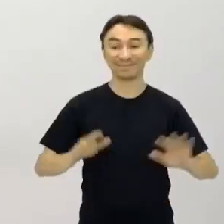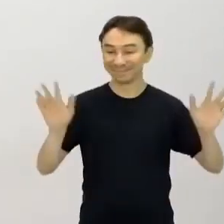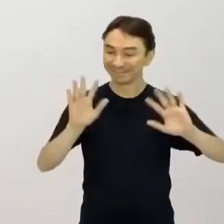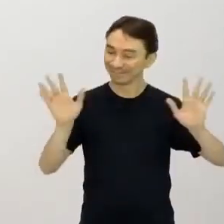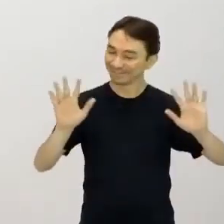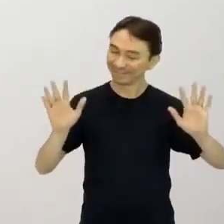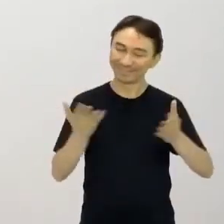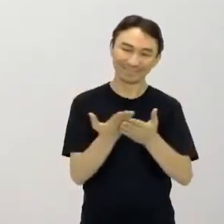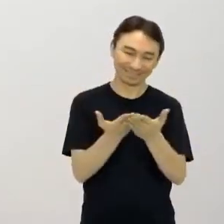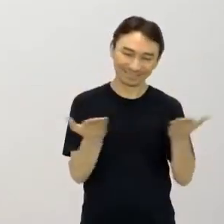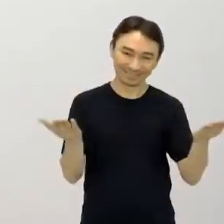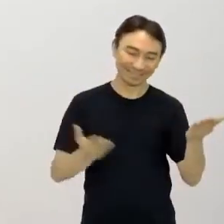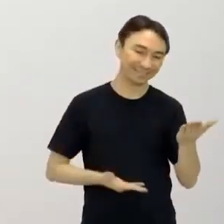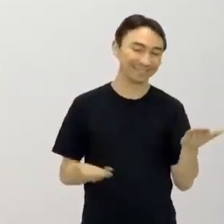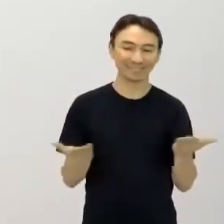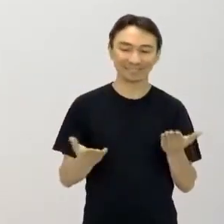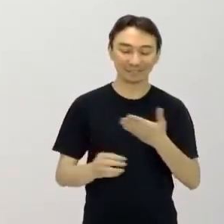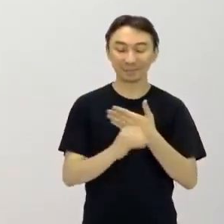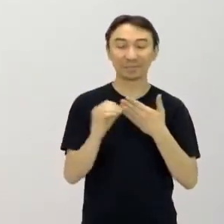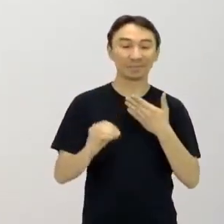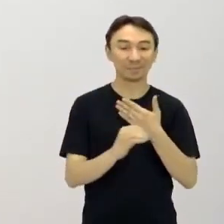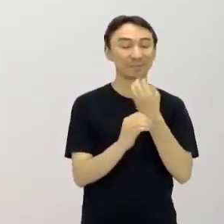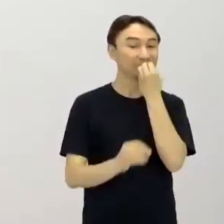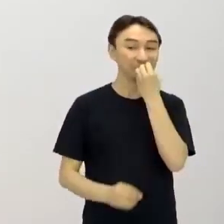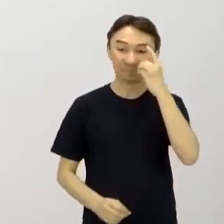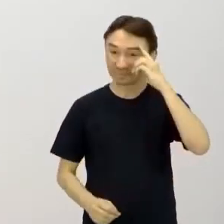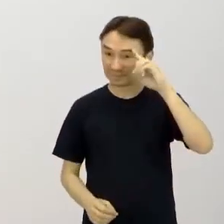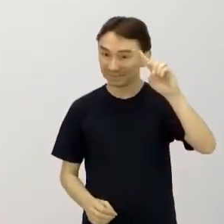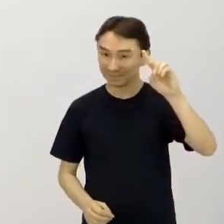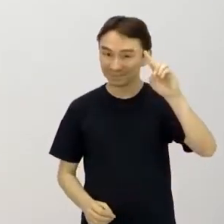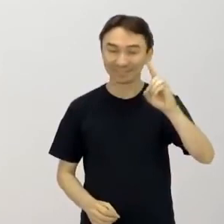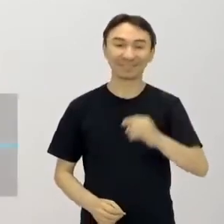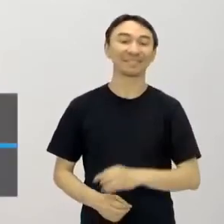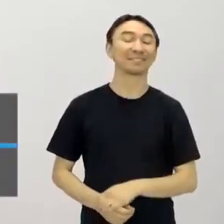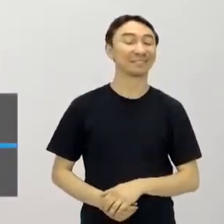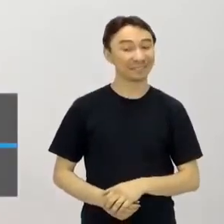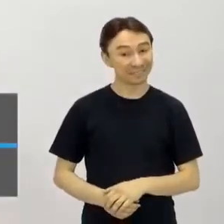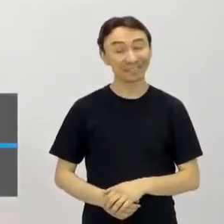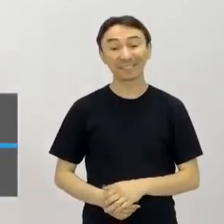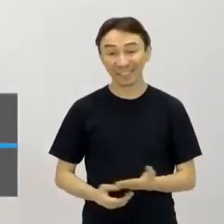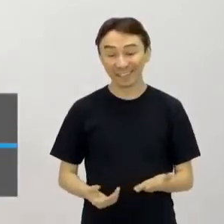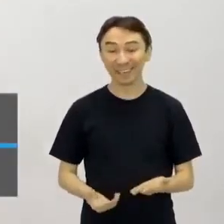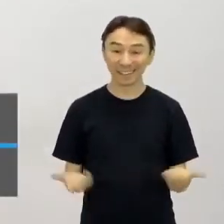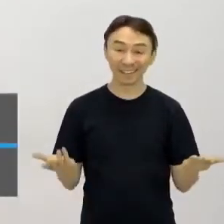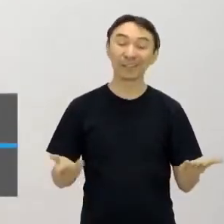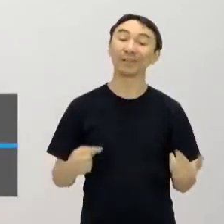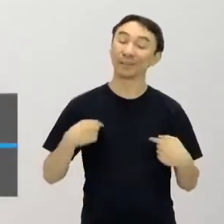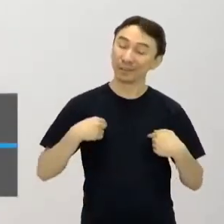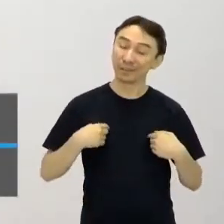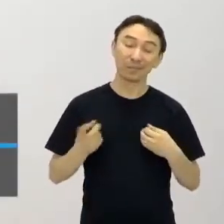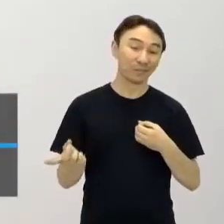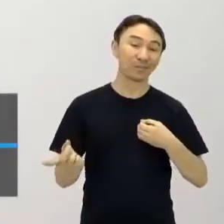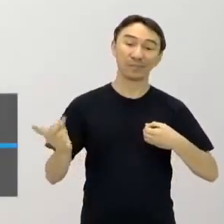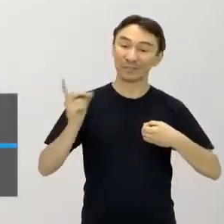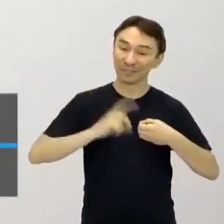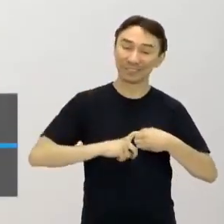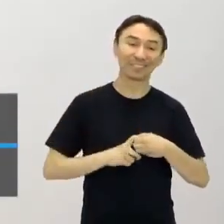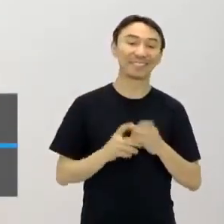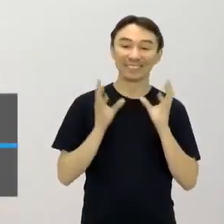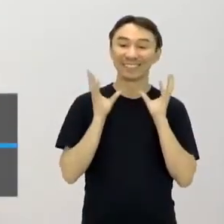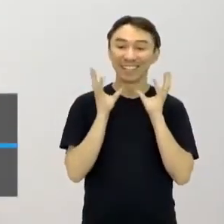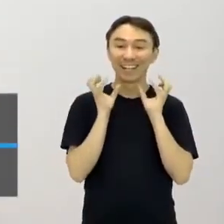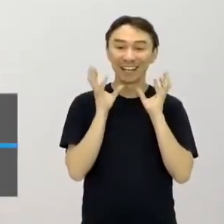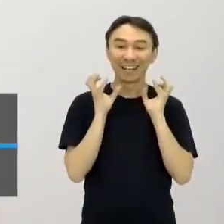muito bom dia a você que nos acompanha pelo Centro de Mídias da Educação de São Paulo. Eu voltei, o Tony, seu professor de